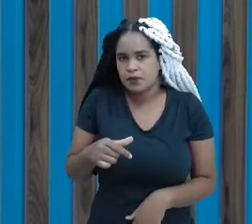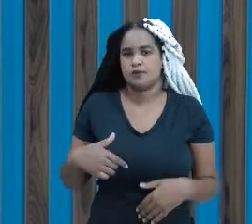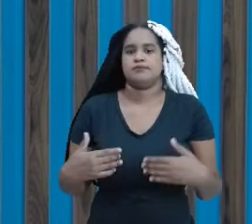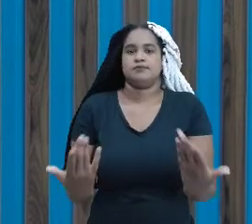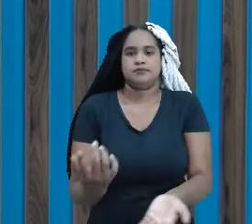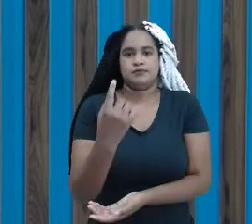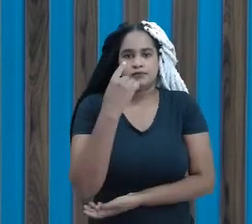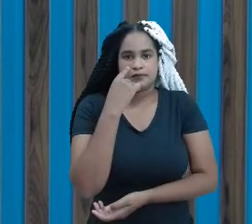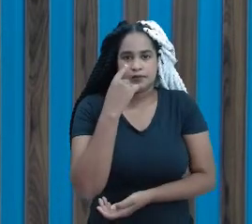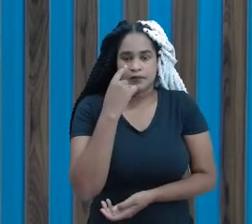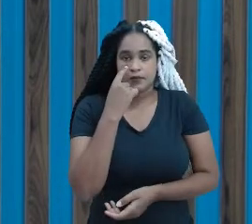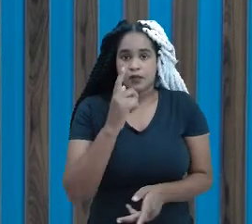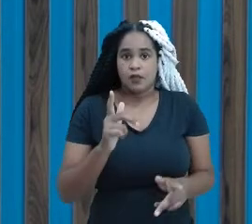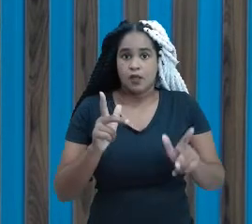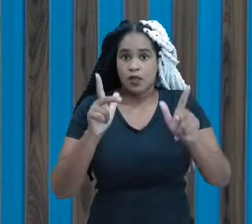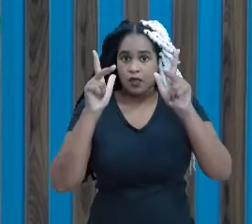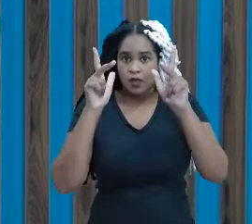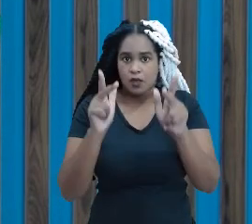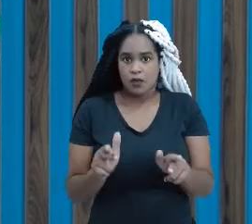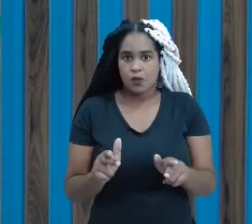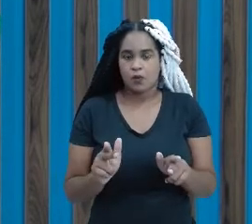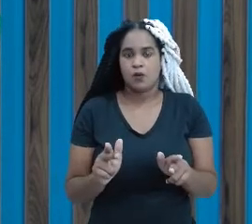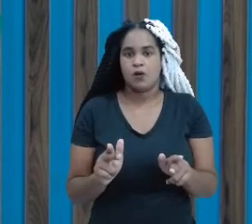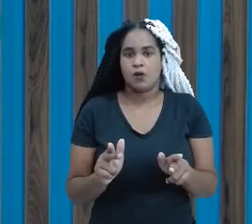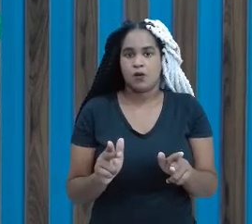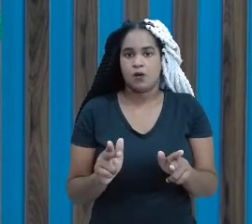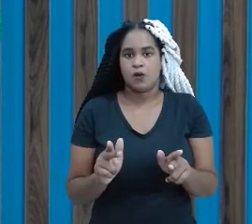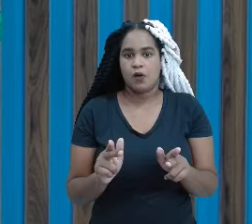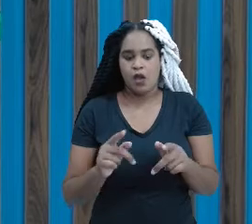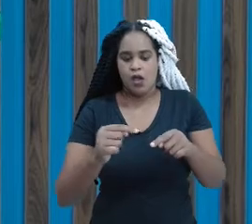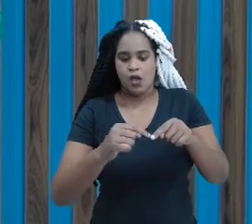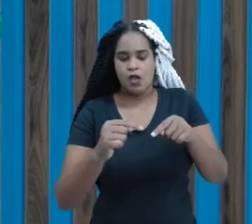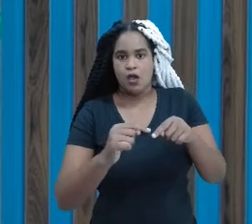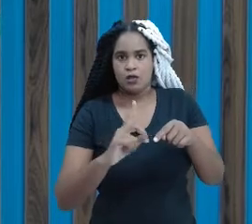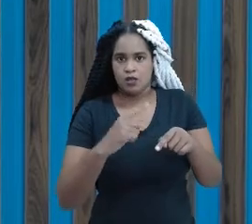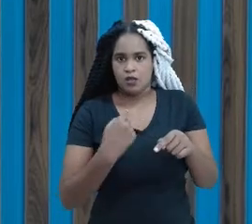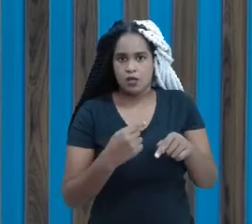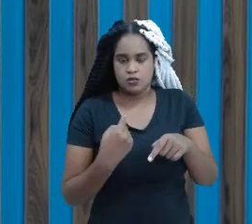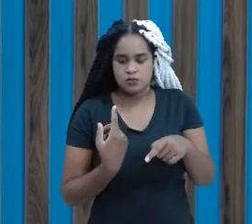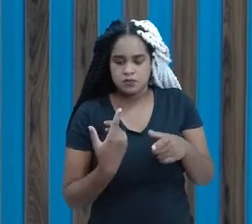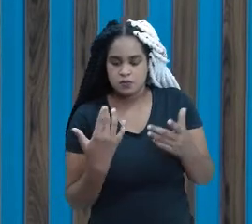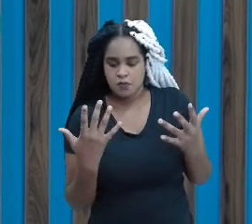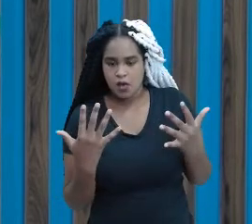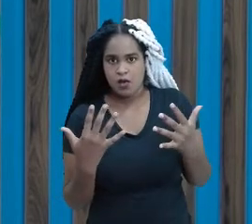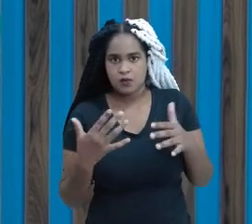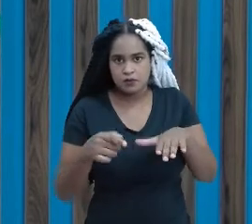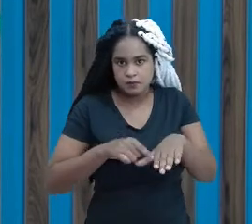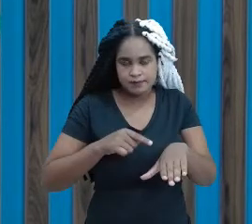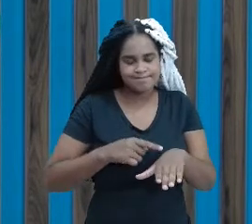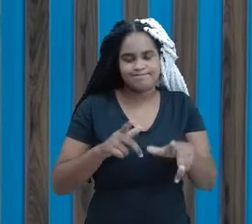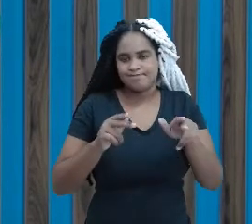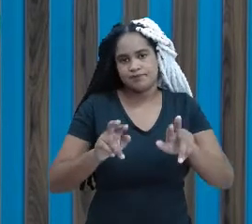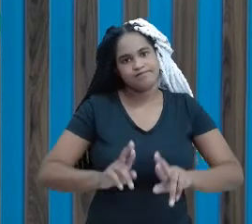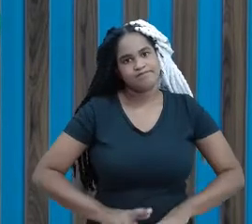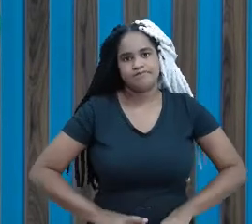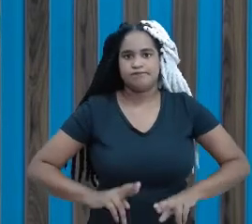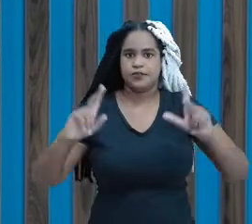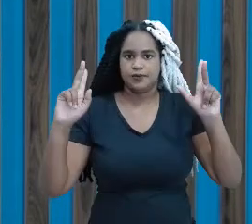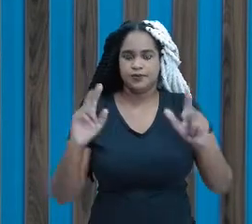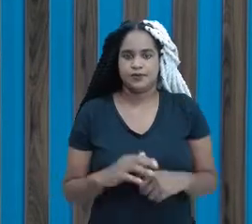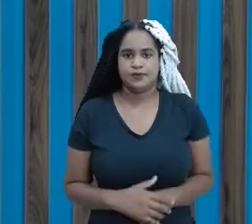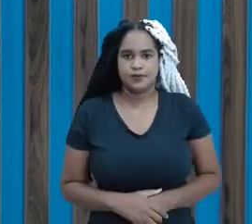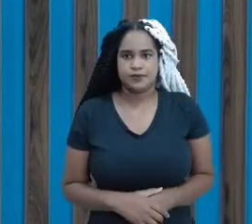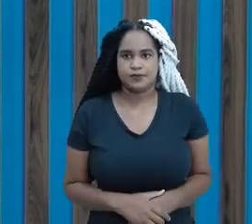não é da mesma maneira que se apresentam aí as unhas das nossas mãos, dos nossos pés, tá bom? É diferente.